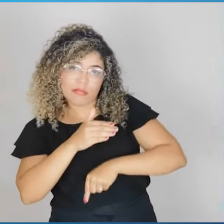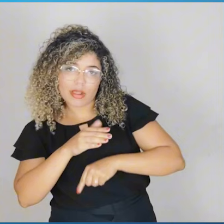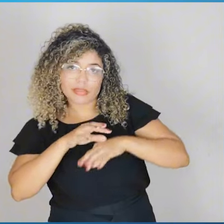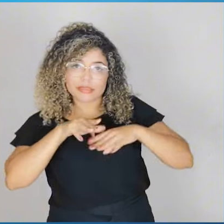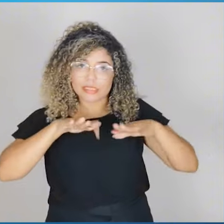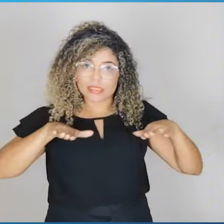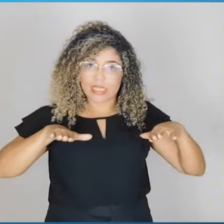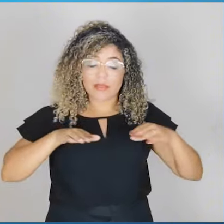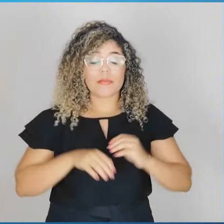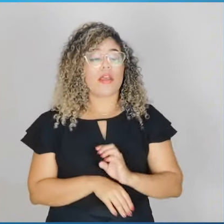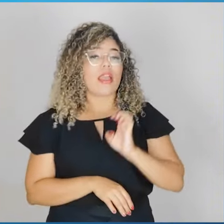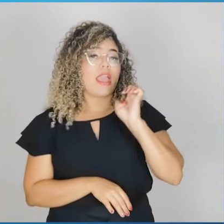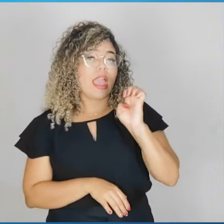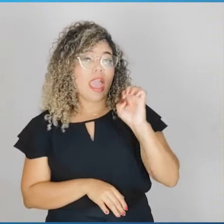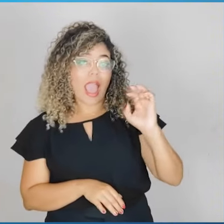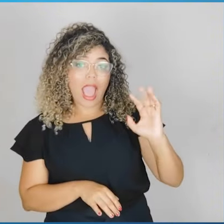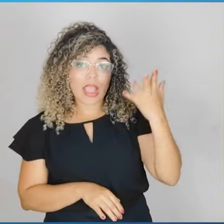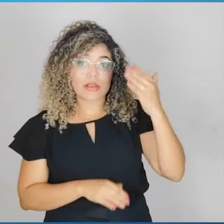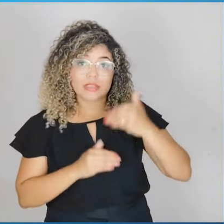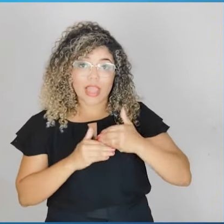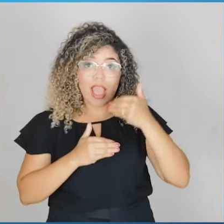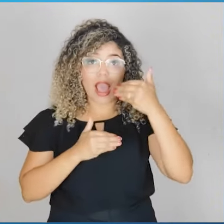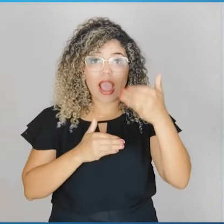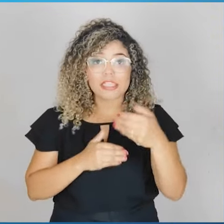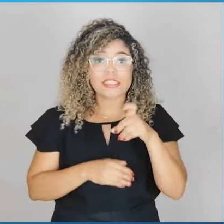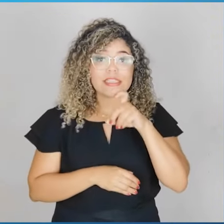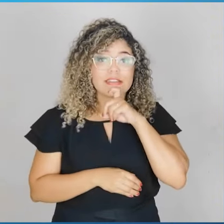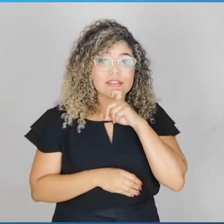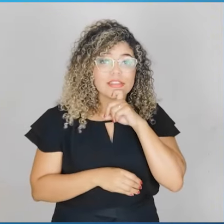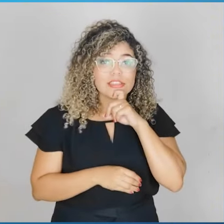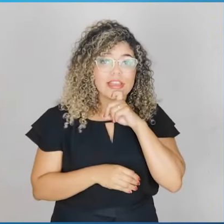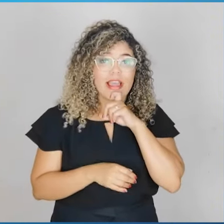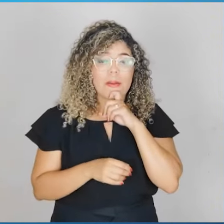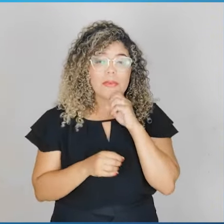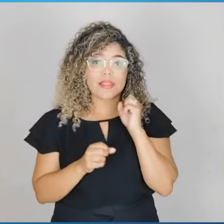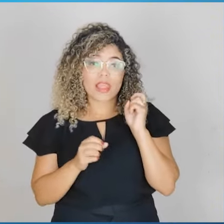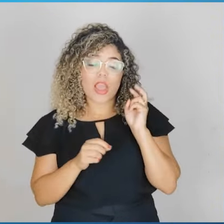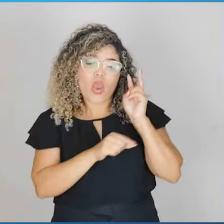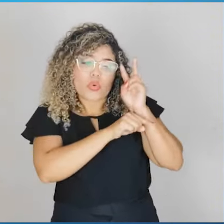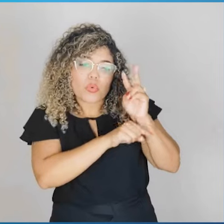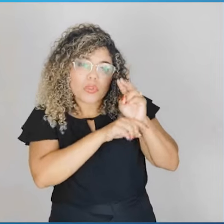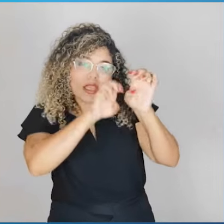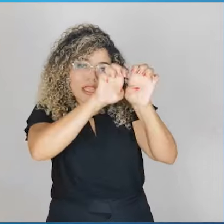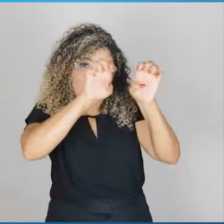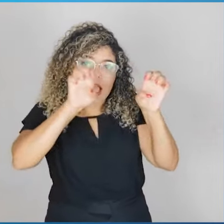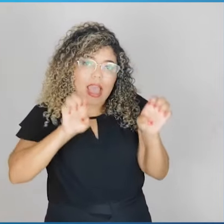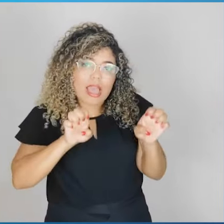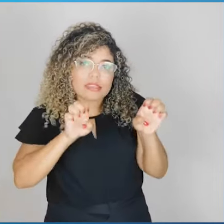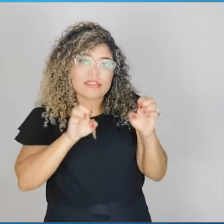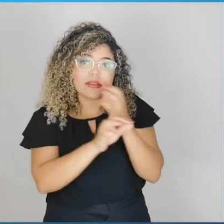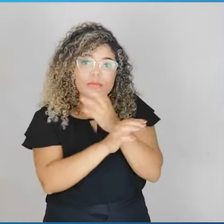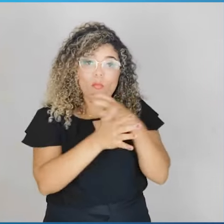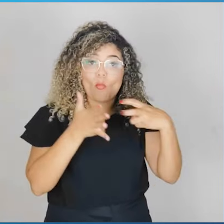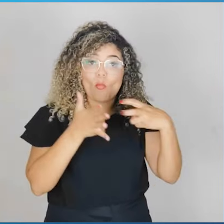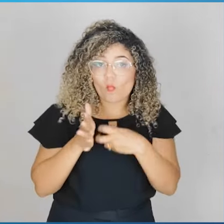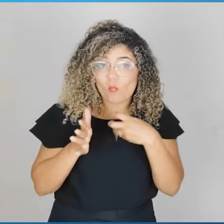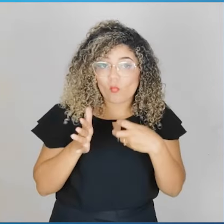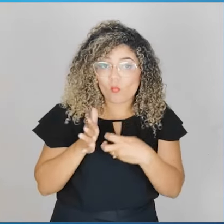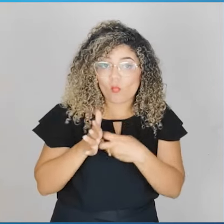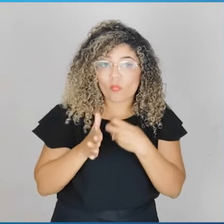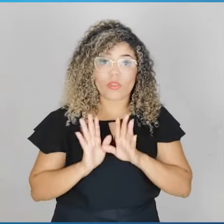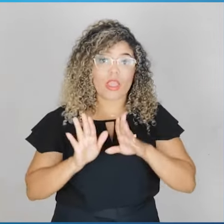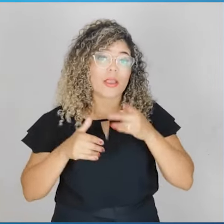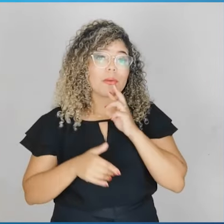Ou letra E, originam-se a partir do congelamento dos sedimentos, conservando a estrutura dos restos fósseis. Qual é a